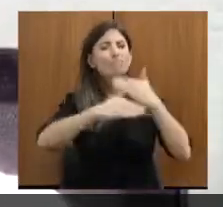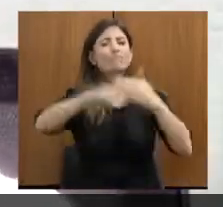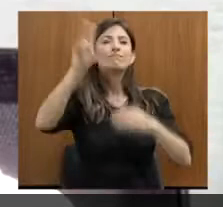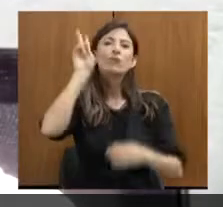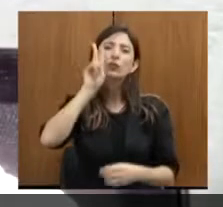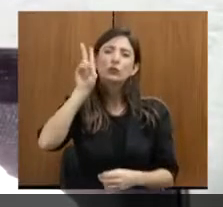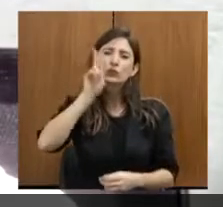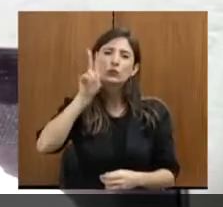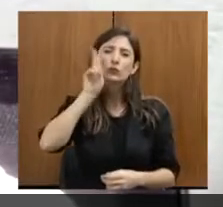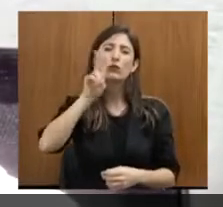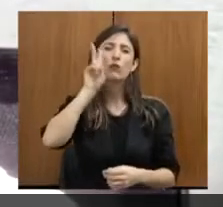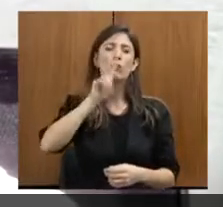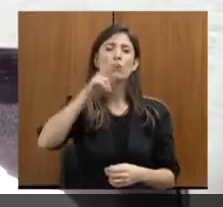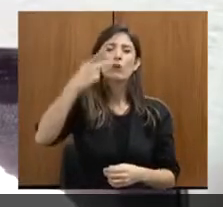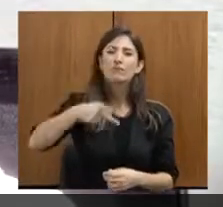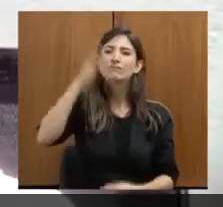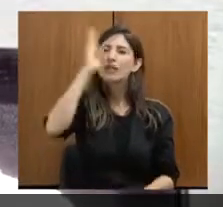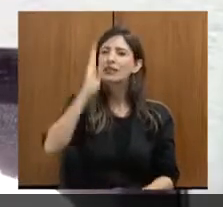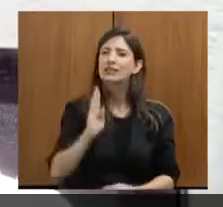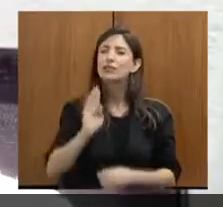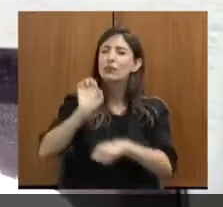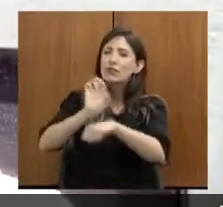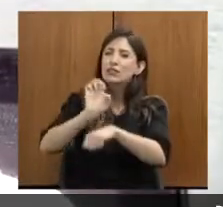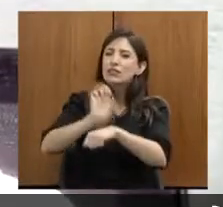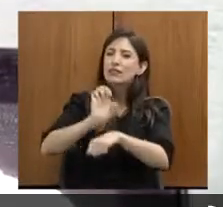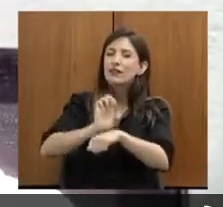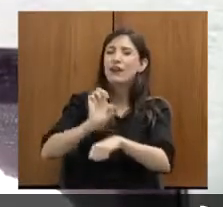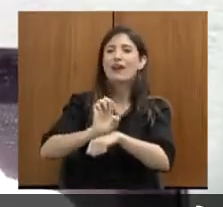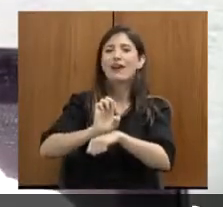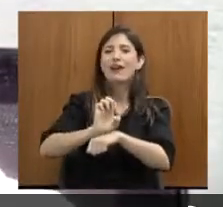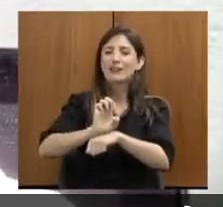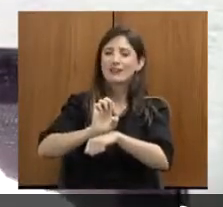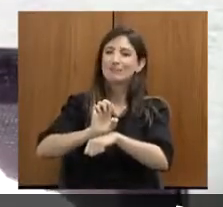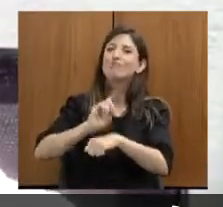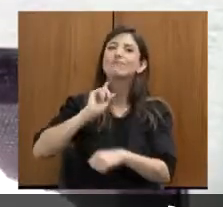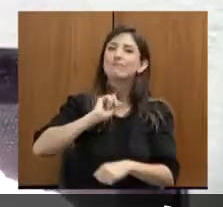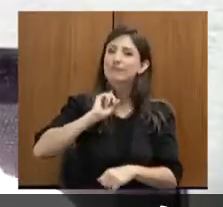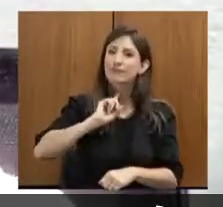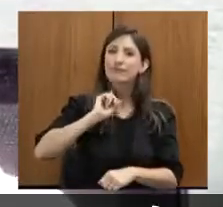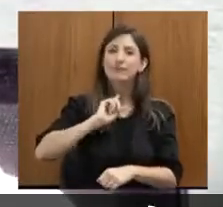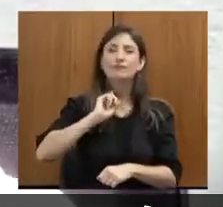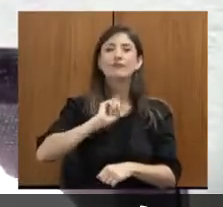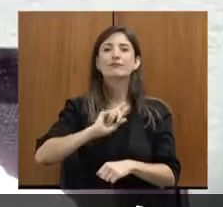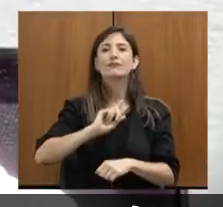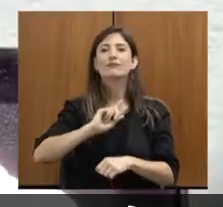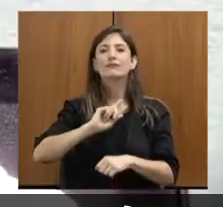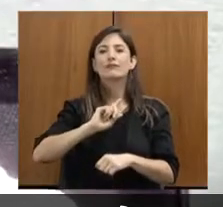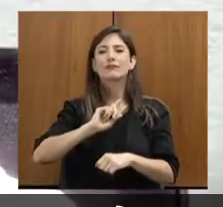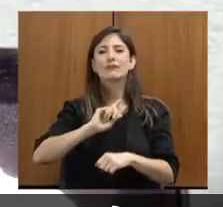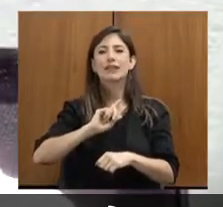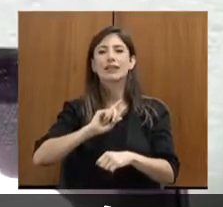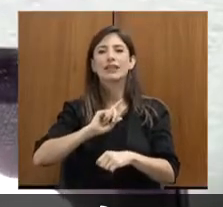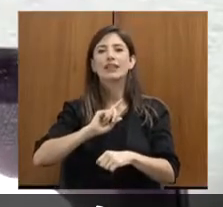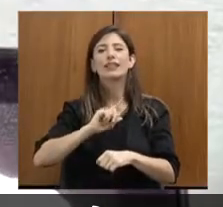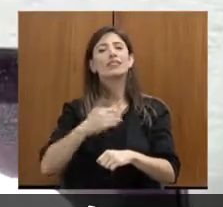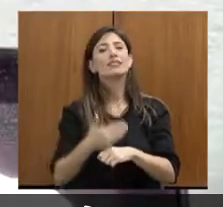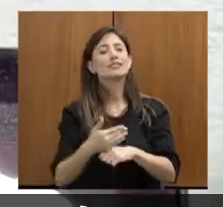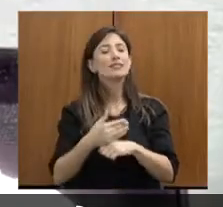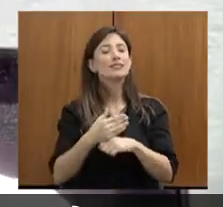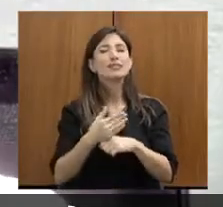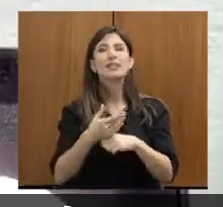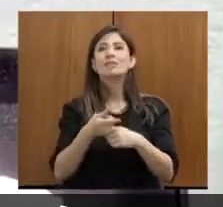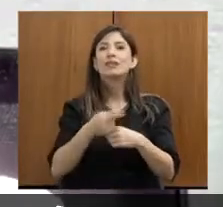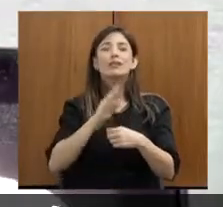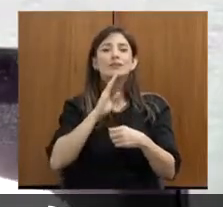história desse país desse estado do atual estado de Minas Gerais muito para muito além do que a